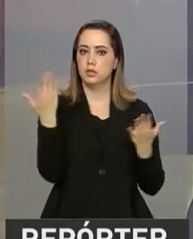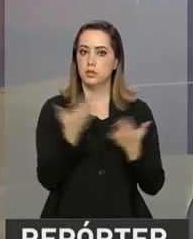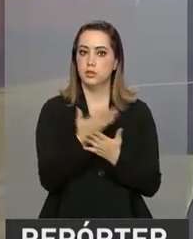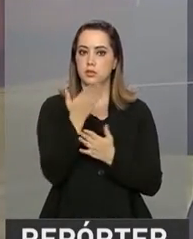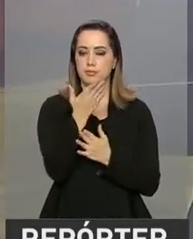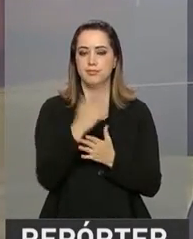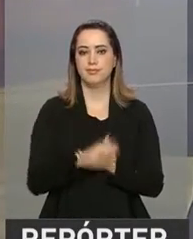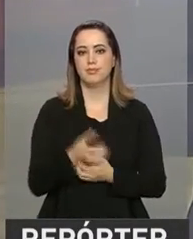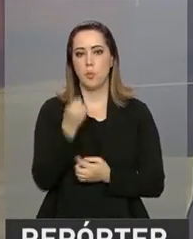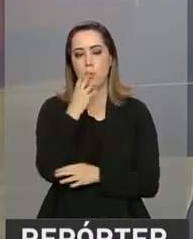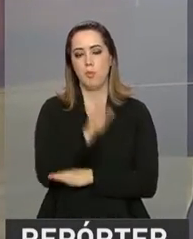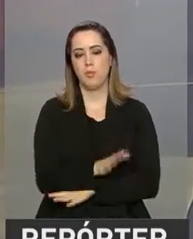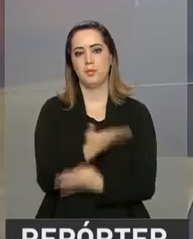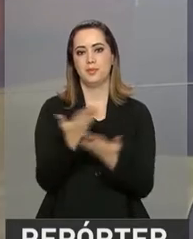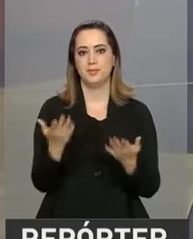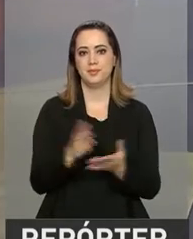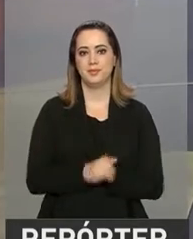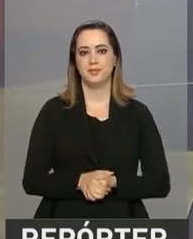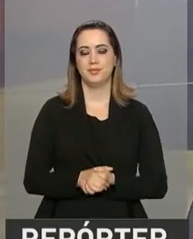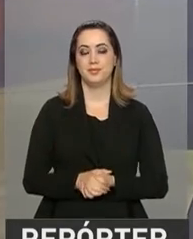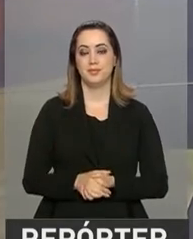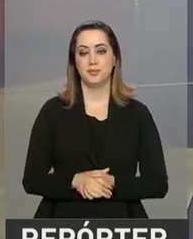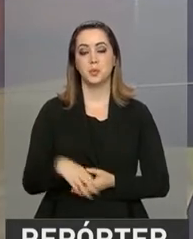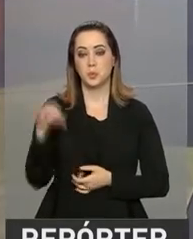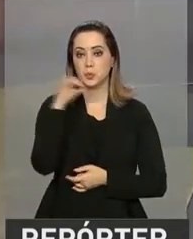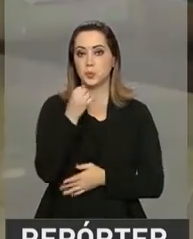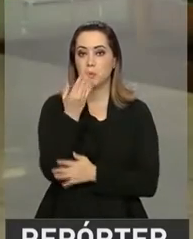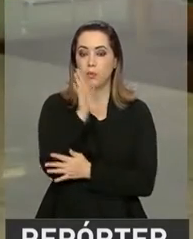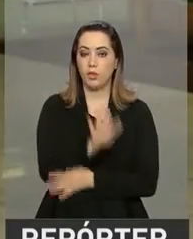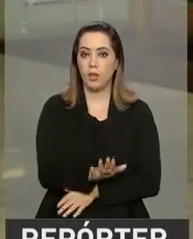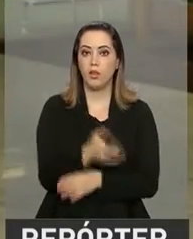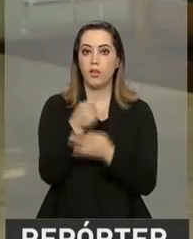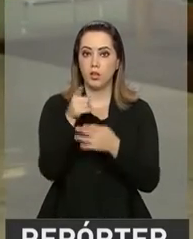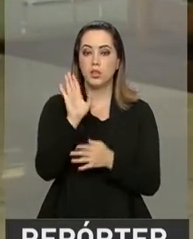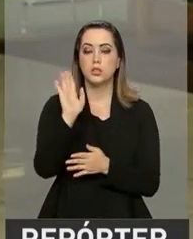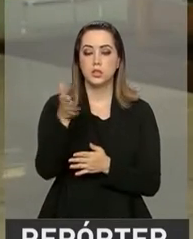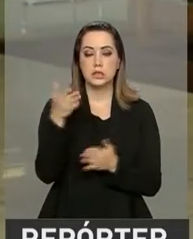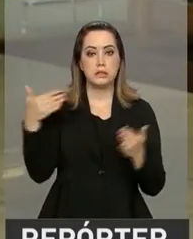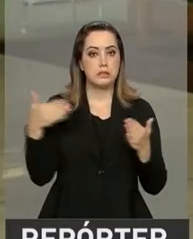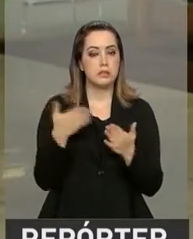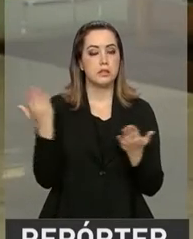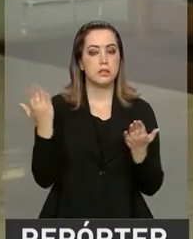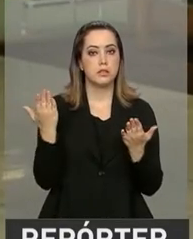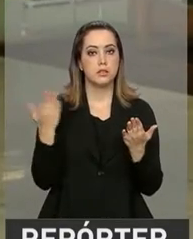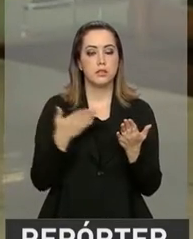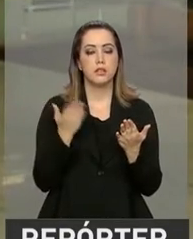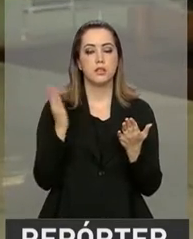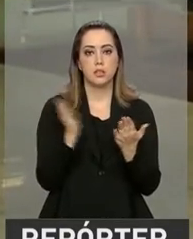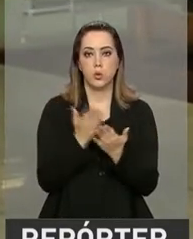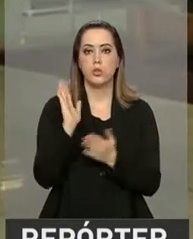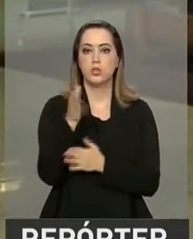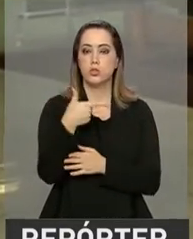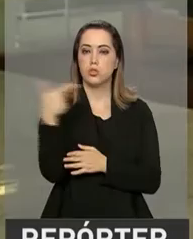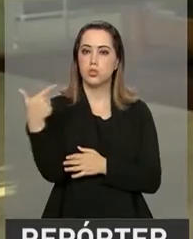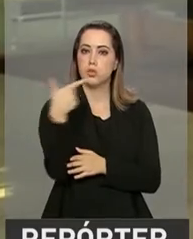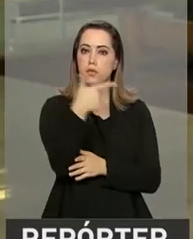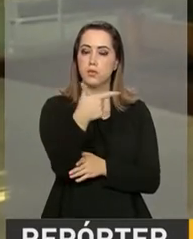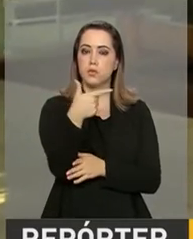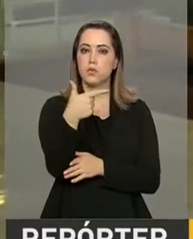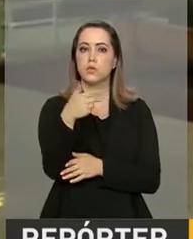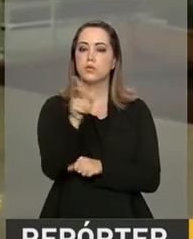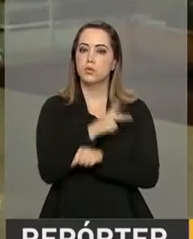paulo boa tarde boa tarde leandro até agora segundo a onu 22 países já ratificaram